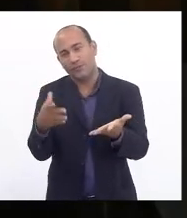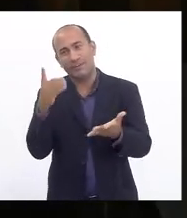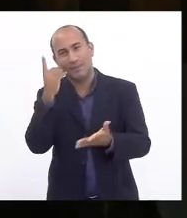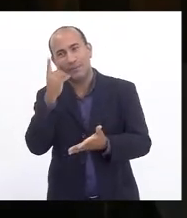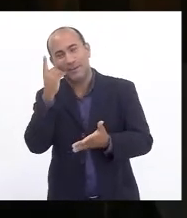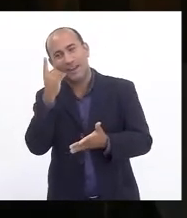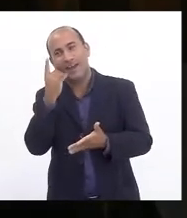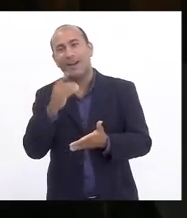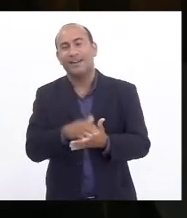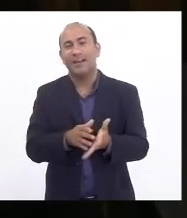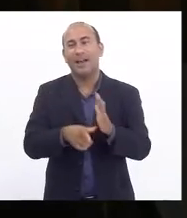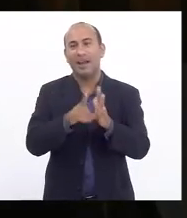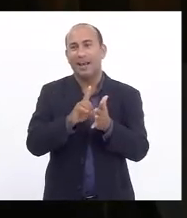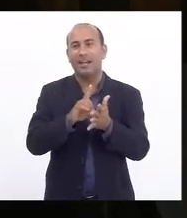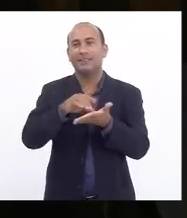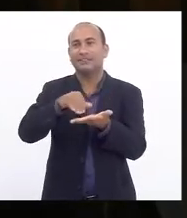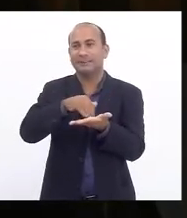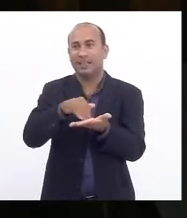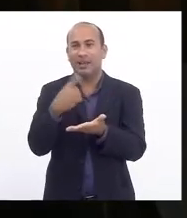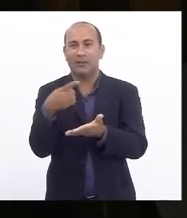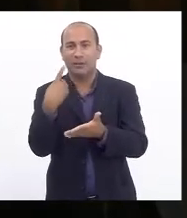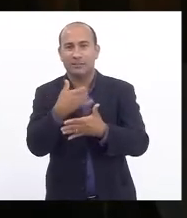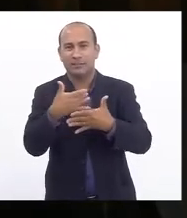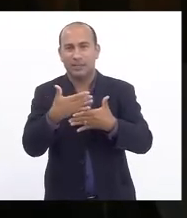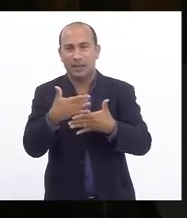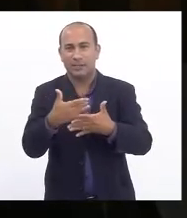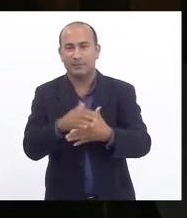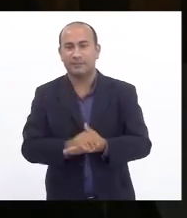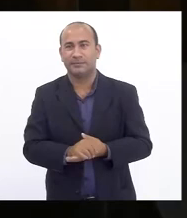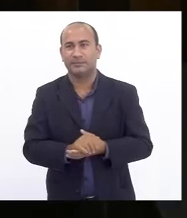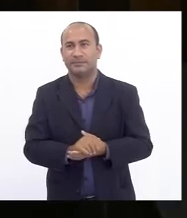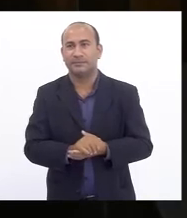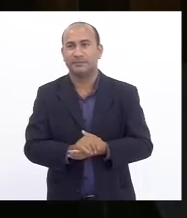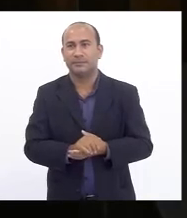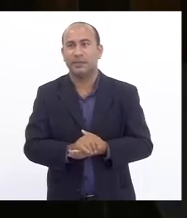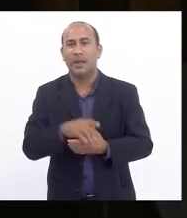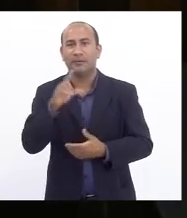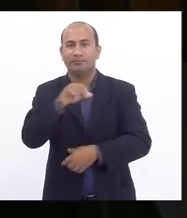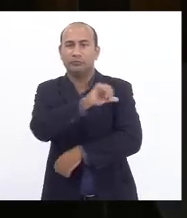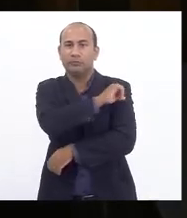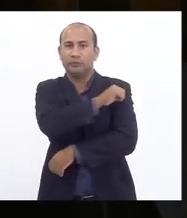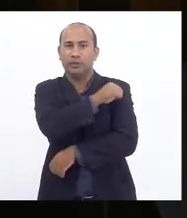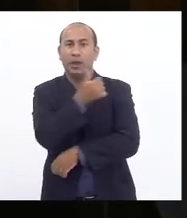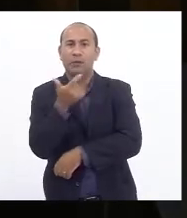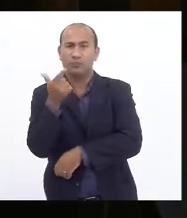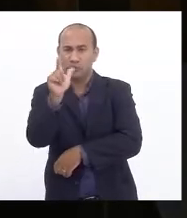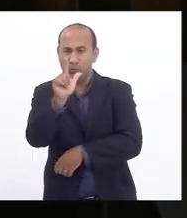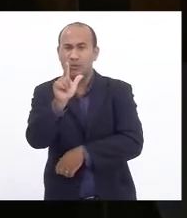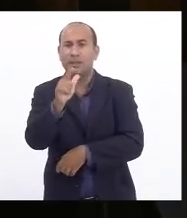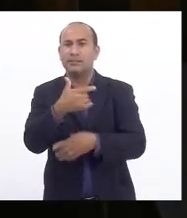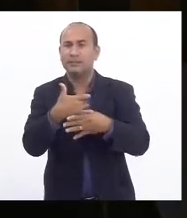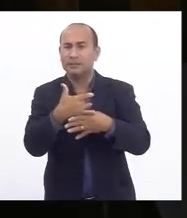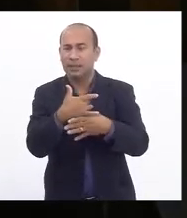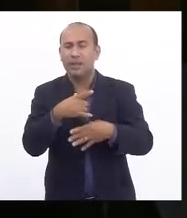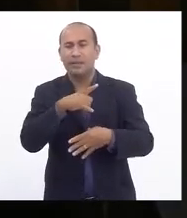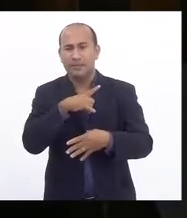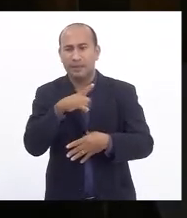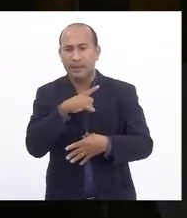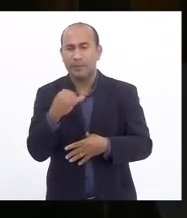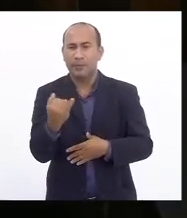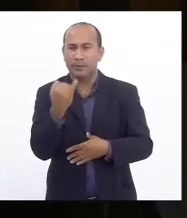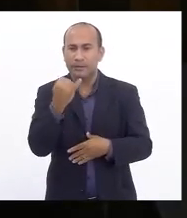mas até então como secretário municipal da nossa cidade da capital do Rio de Janeiro mas as outras cidades tem papel